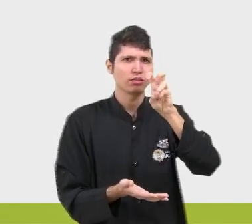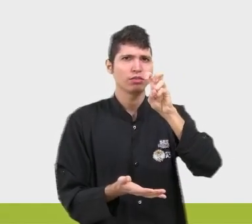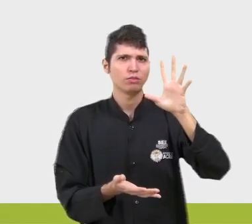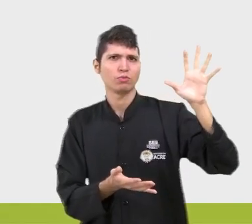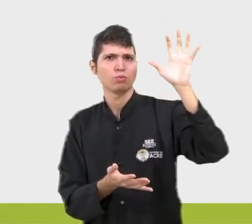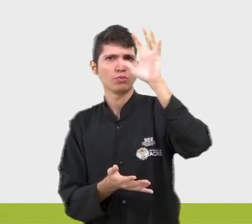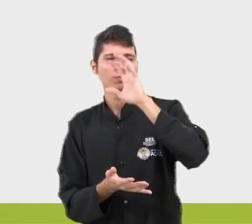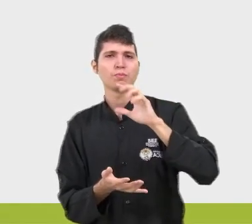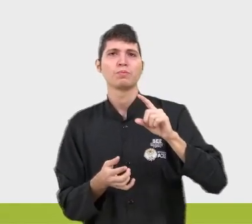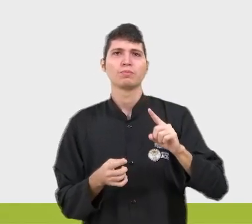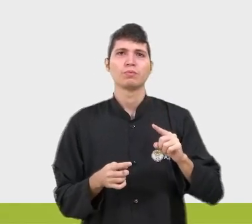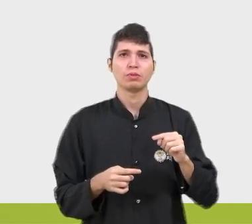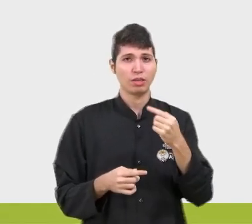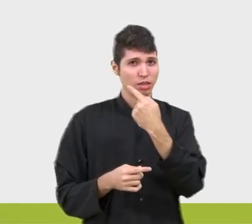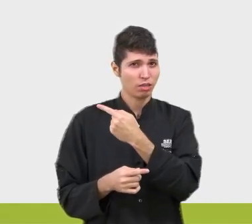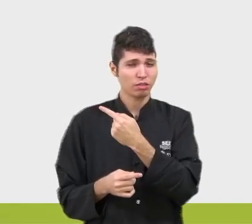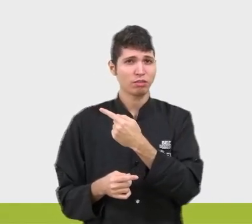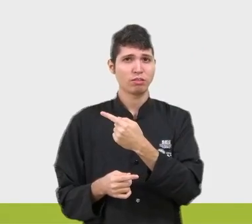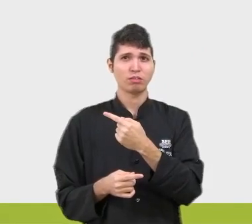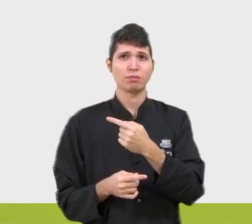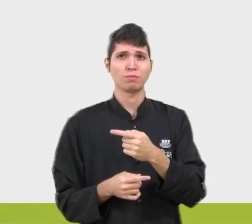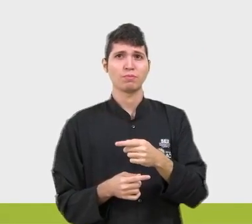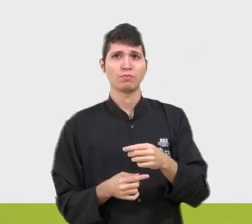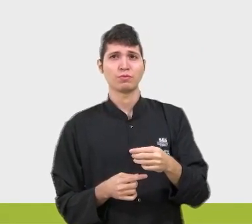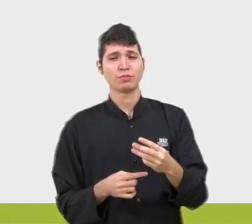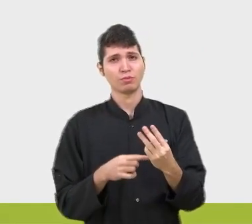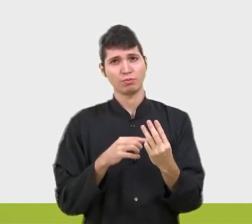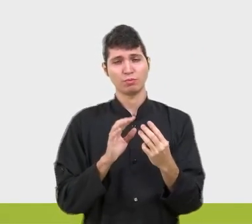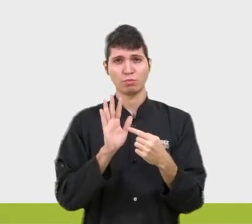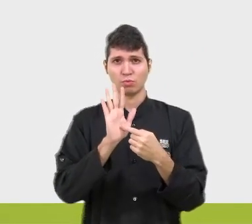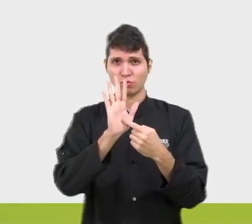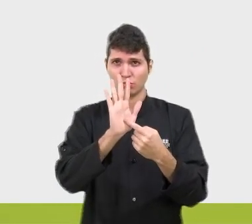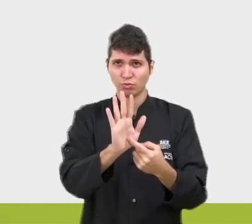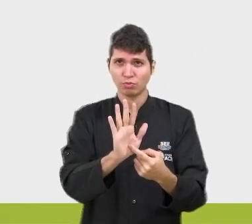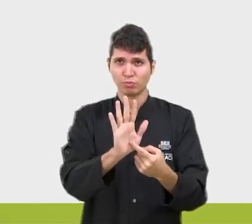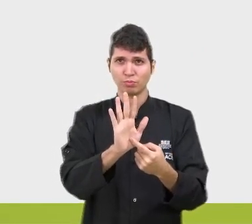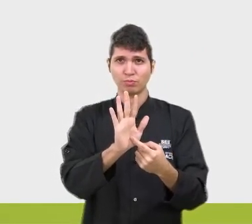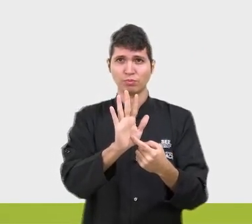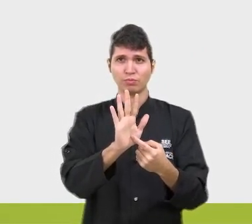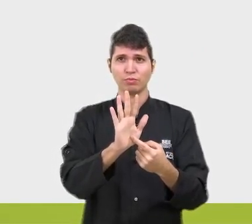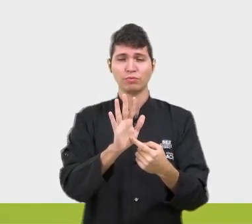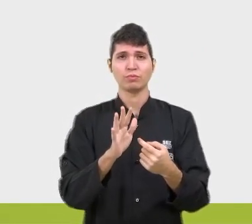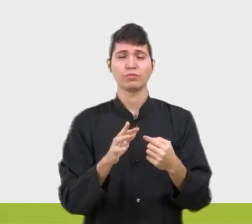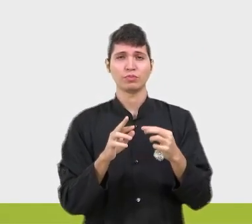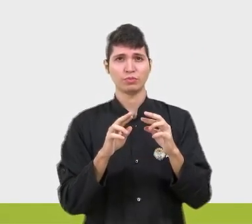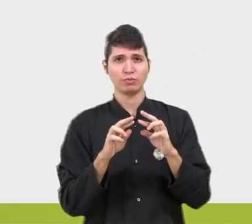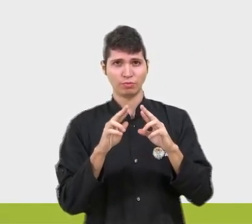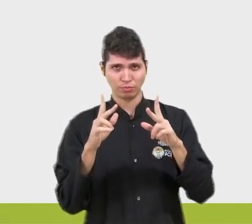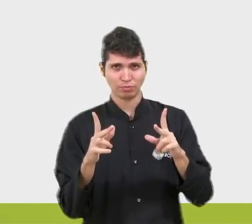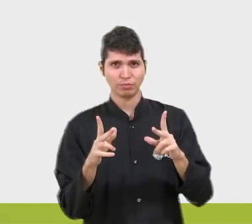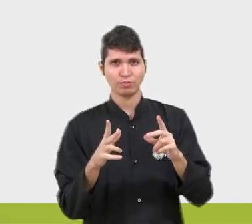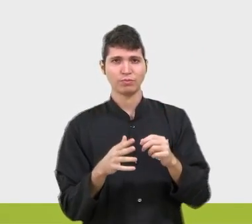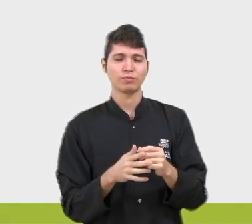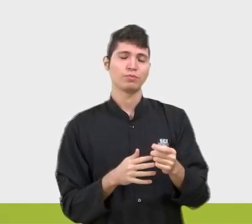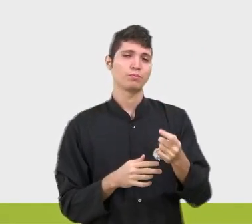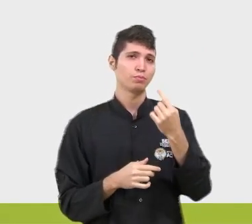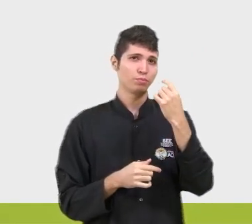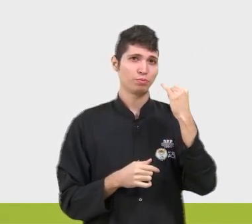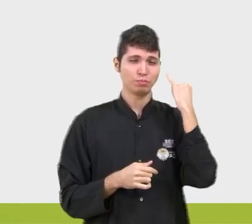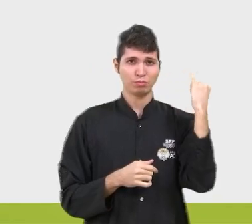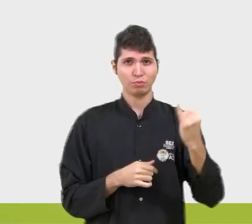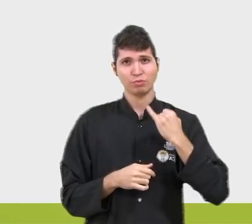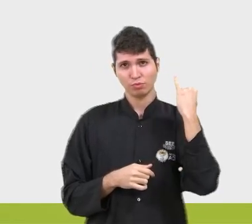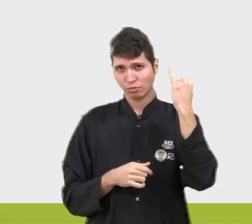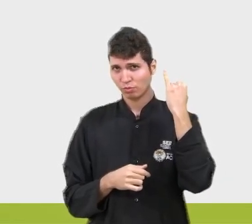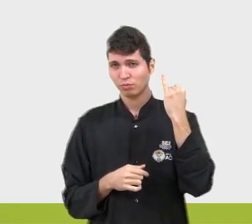aparece Amazônia, Centro-Oeste, região concentrada e Nordeste, tá? Existe algo interessante a observar, que nas